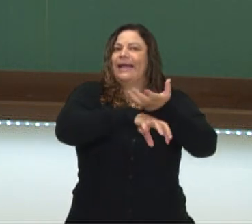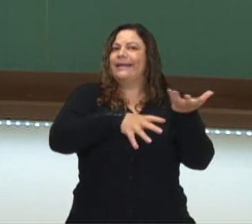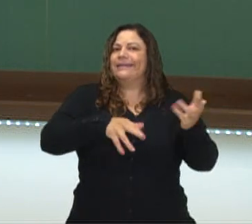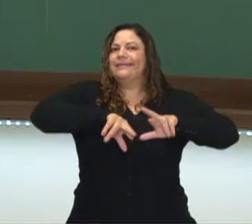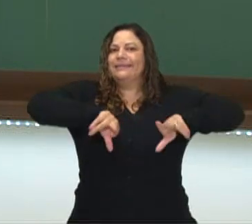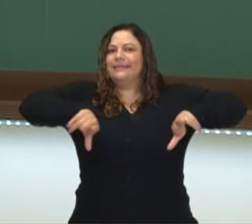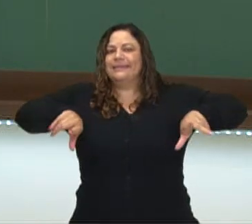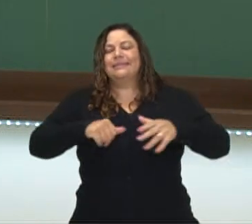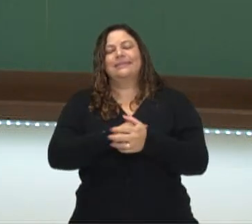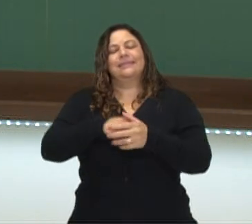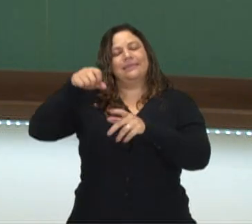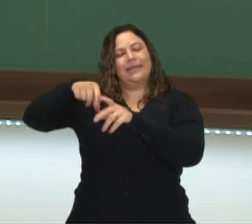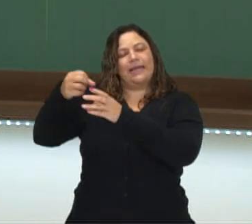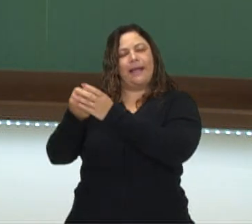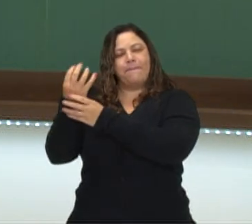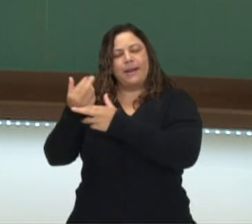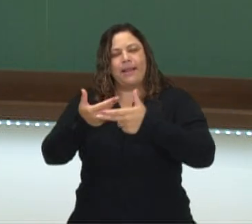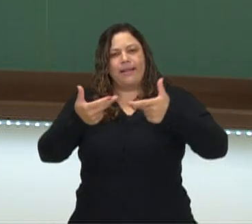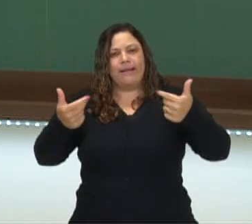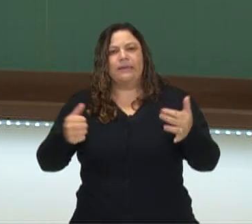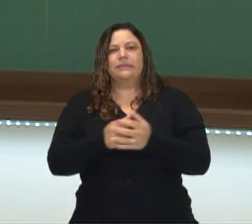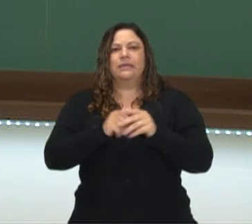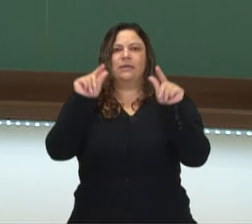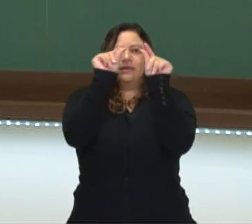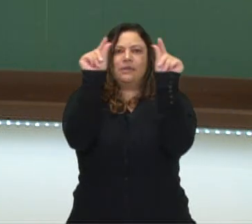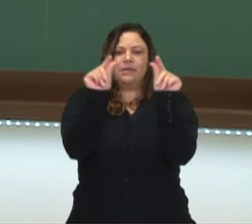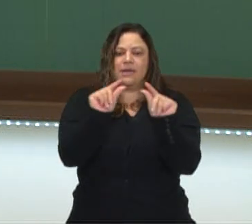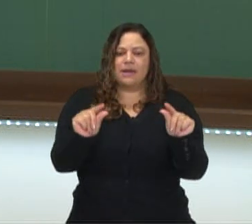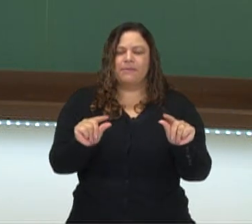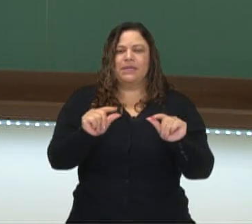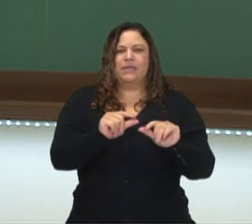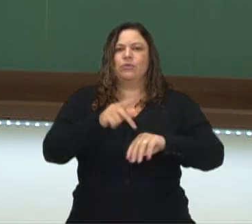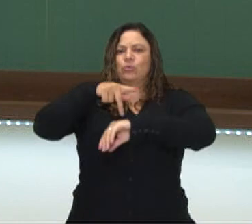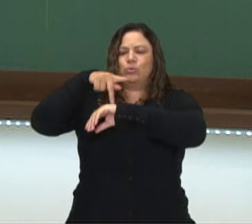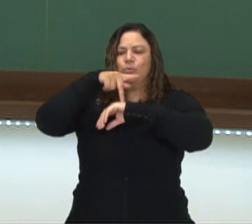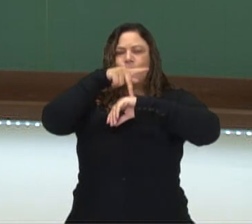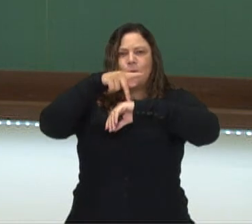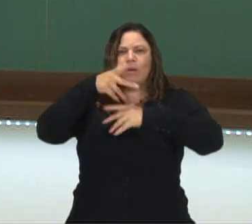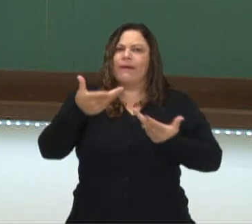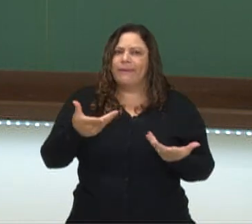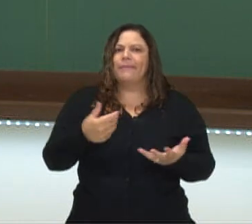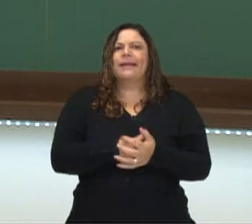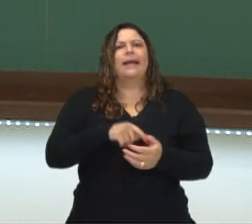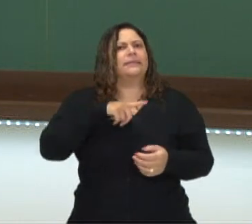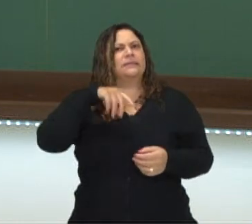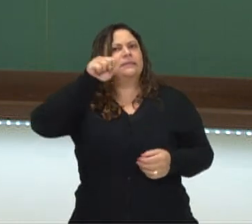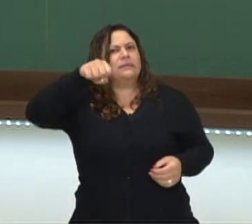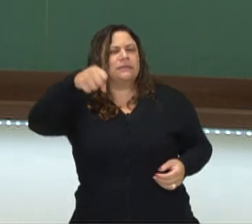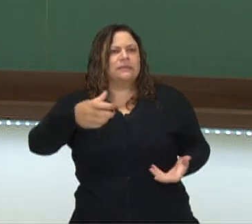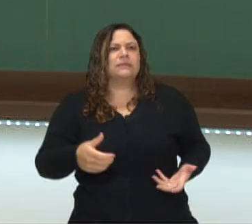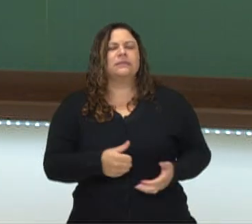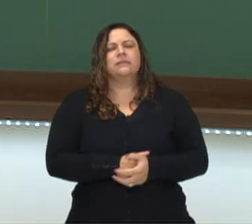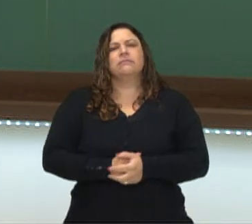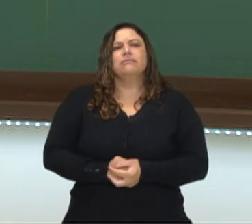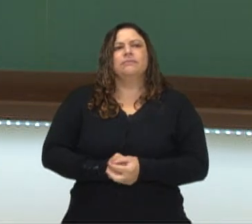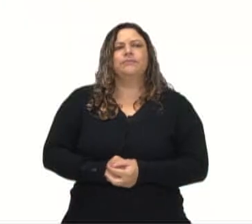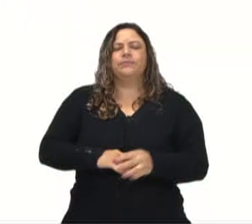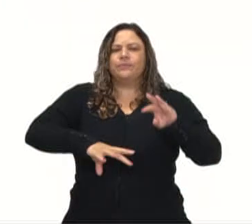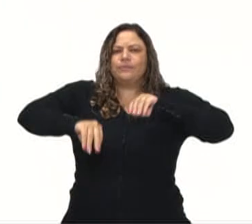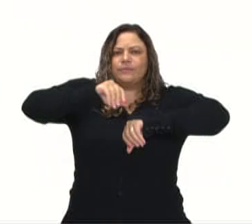também da ação de micro-organismos que estão sobre as rochas. Rochas, professora? Isso mesmo.